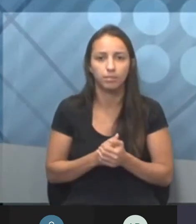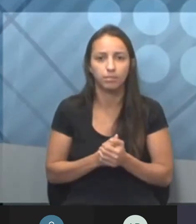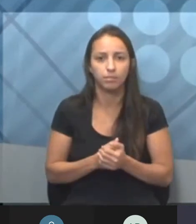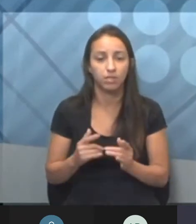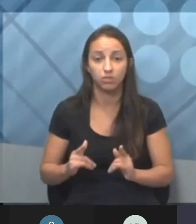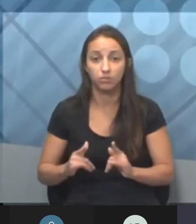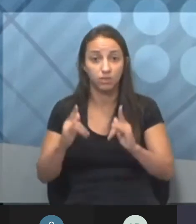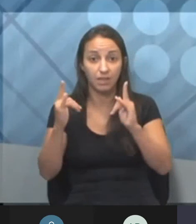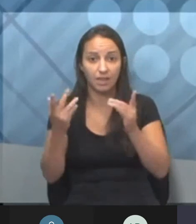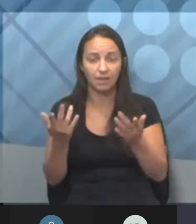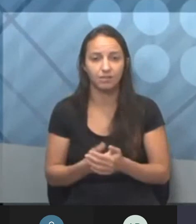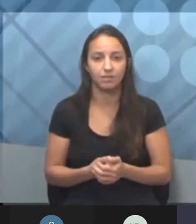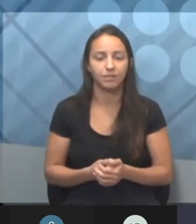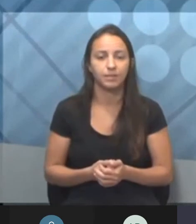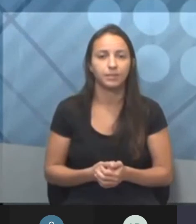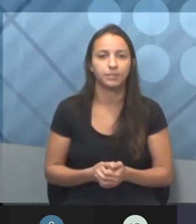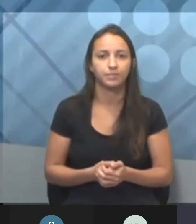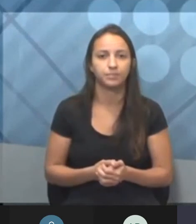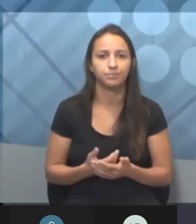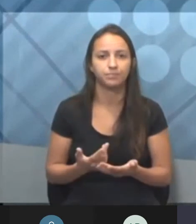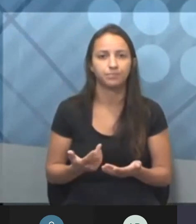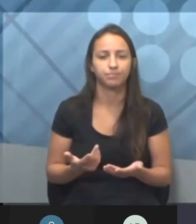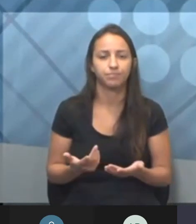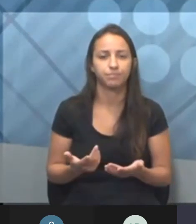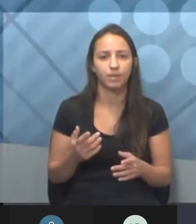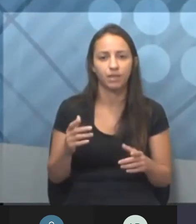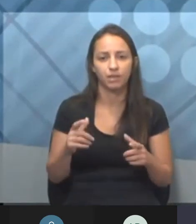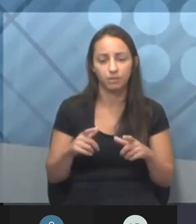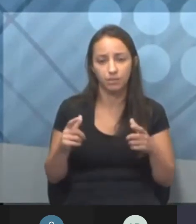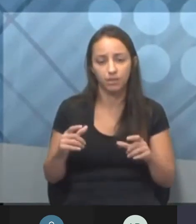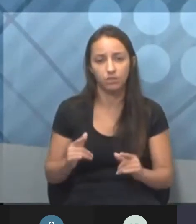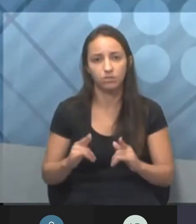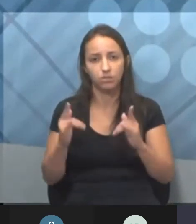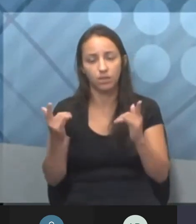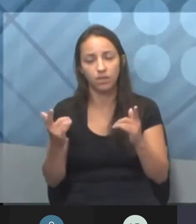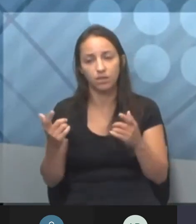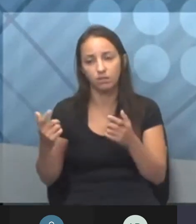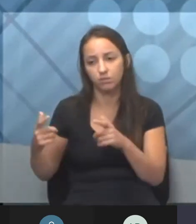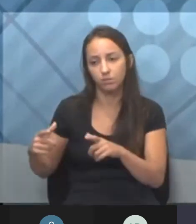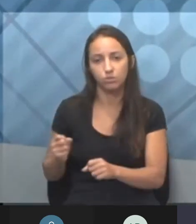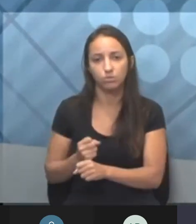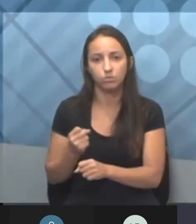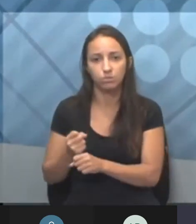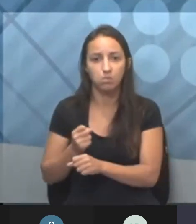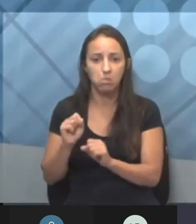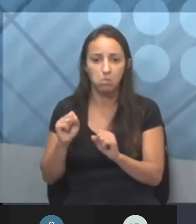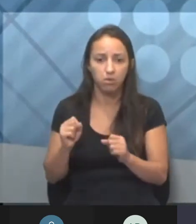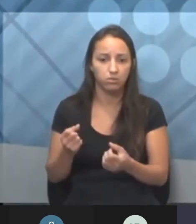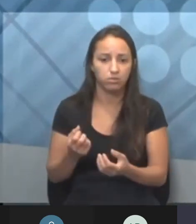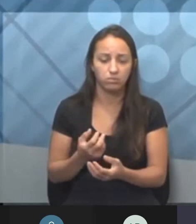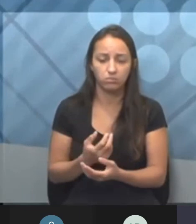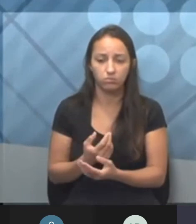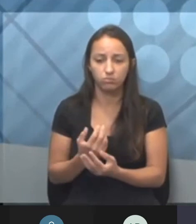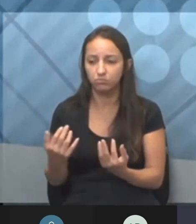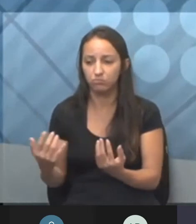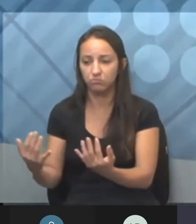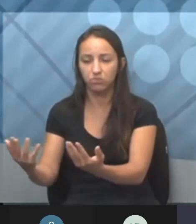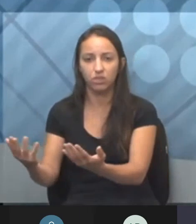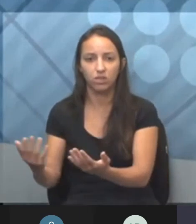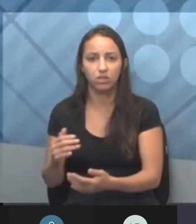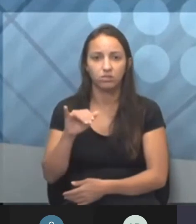parece edificado, digamos assim, né? Tem a diferença. Ambiente edificado e o ambiente construído. O construído pode ser um jardim que você